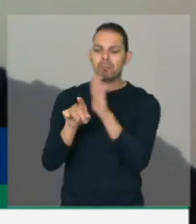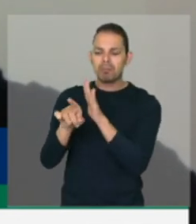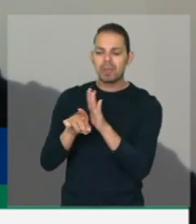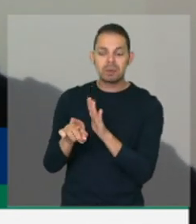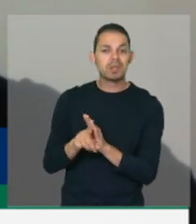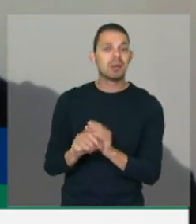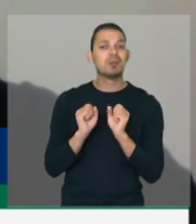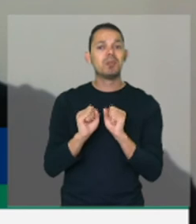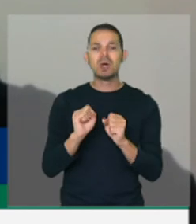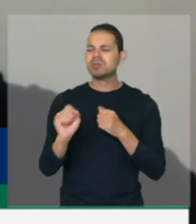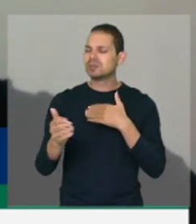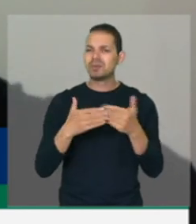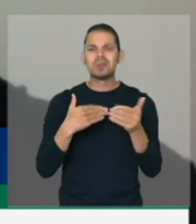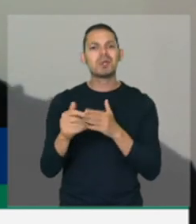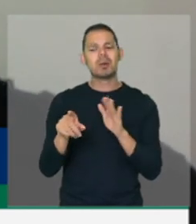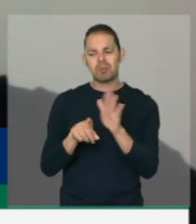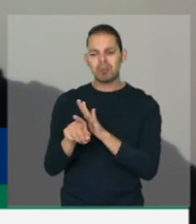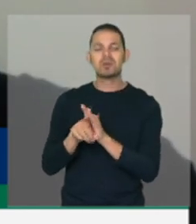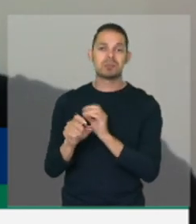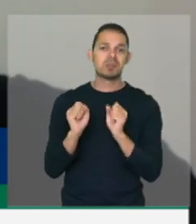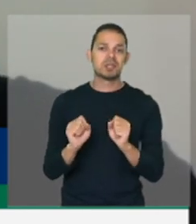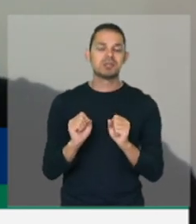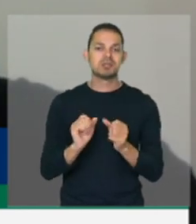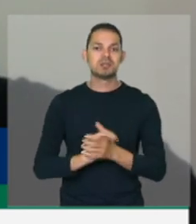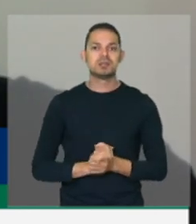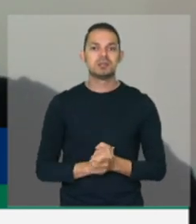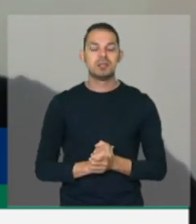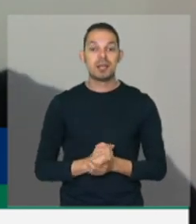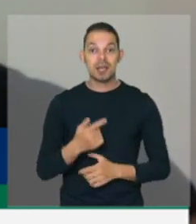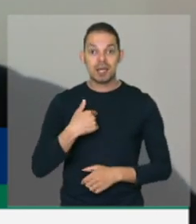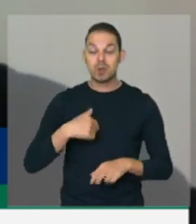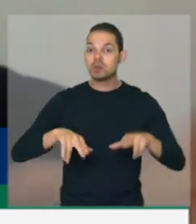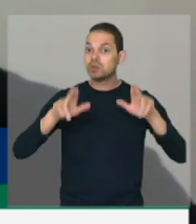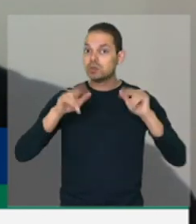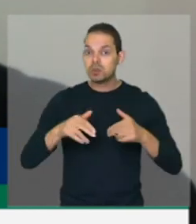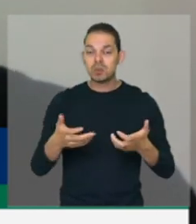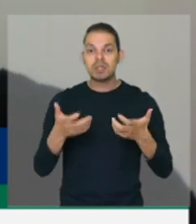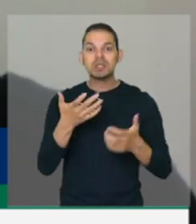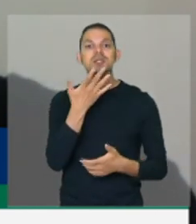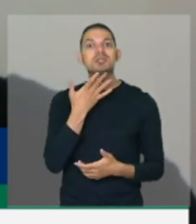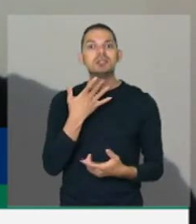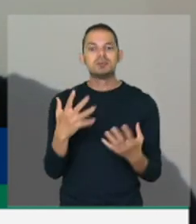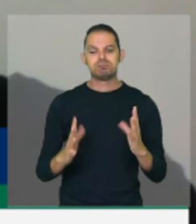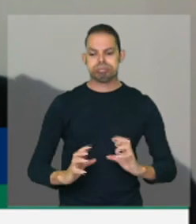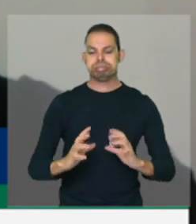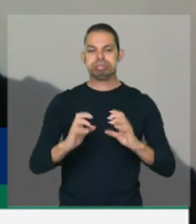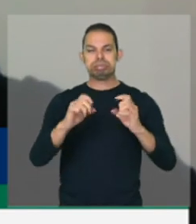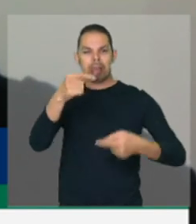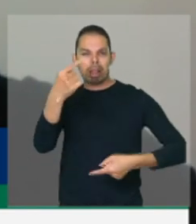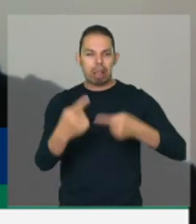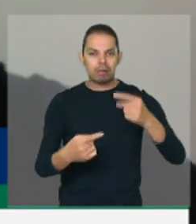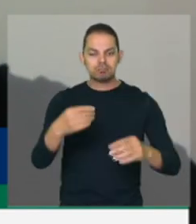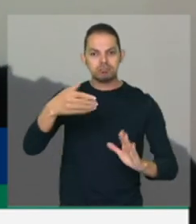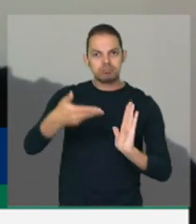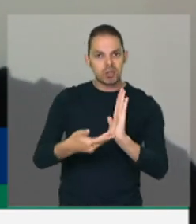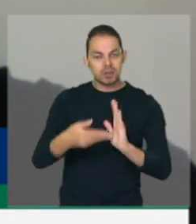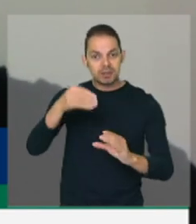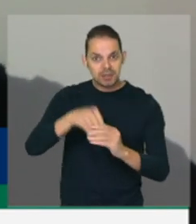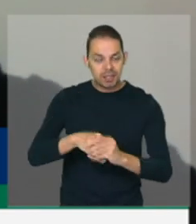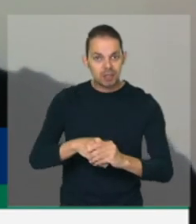bloco, qualquer um. Eu jamais quis causar a briga dentro do parlamento por voto ou